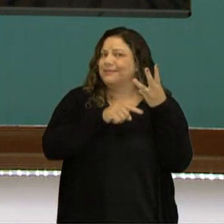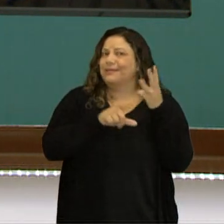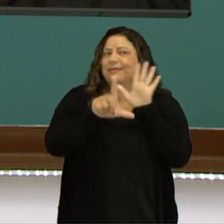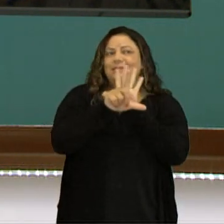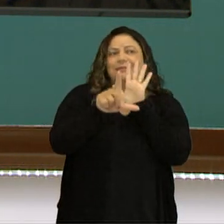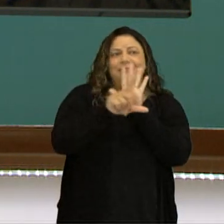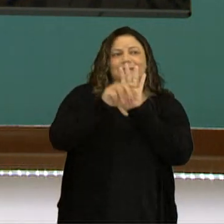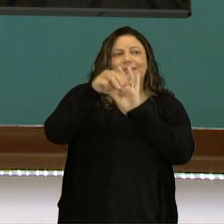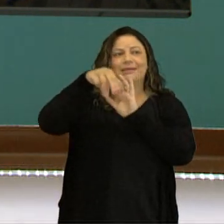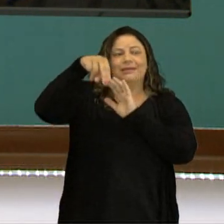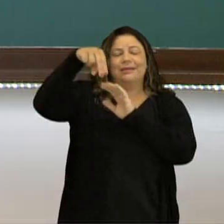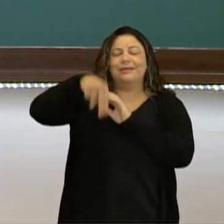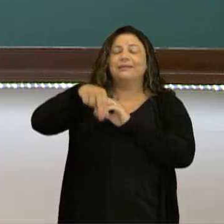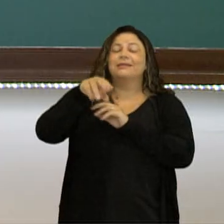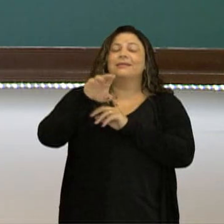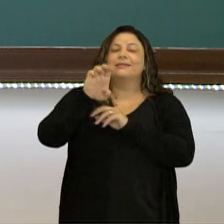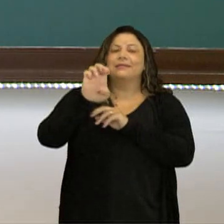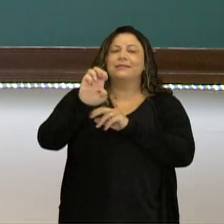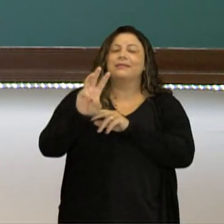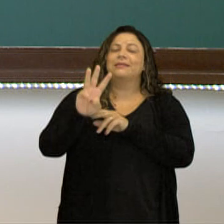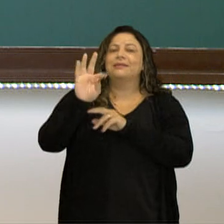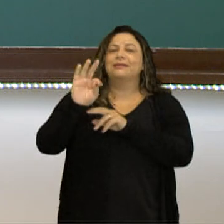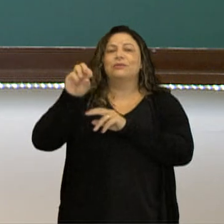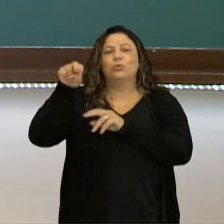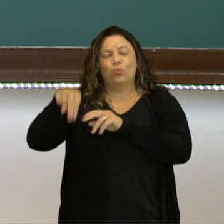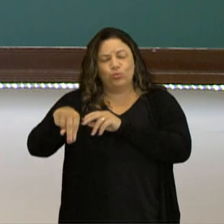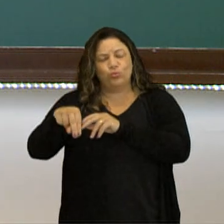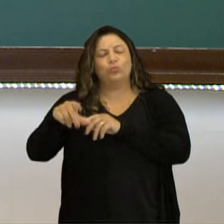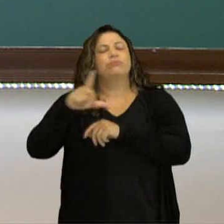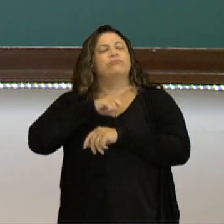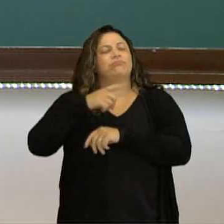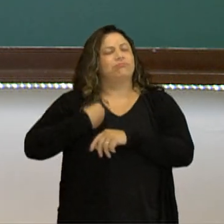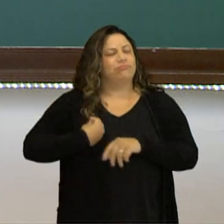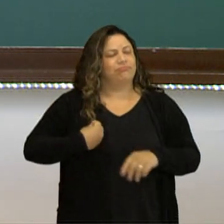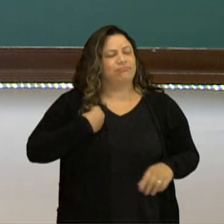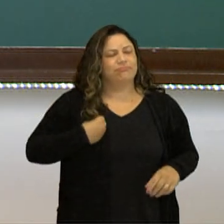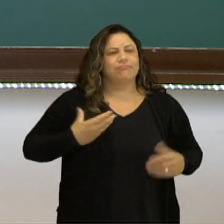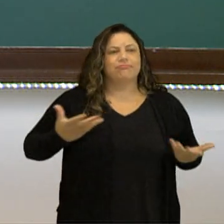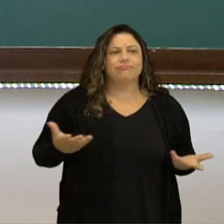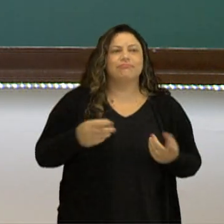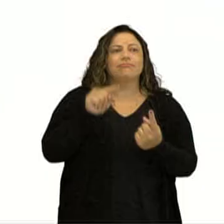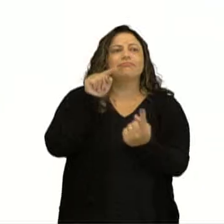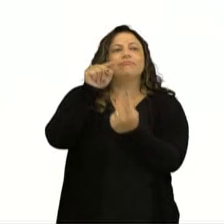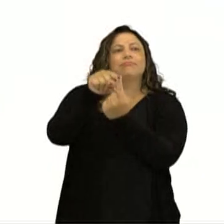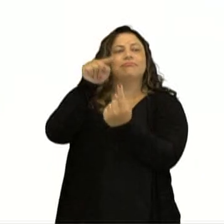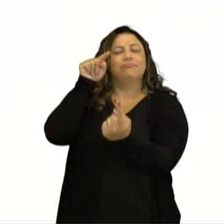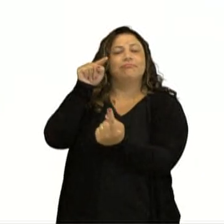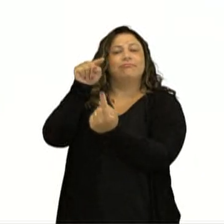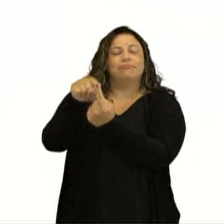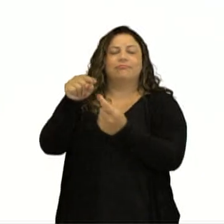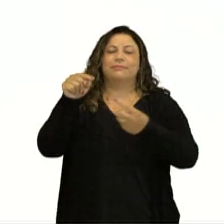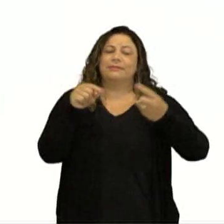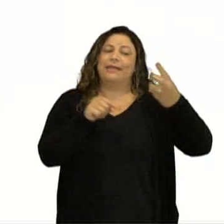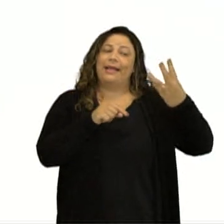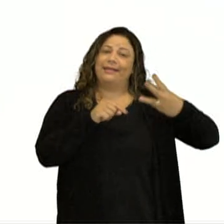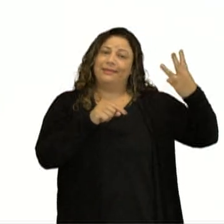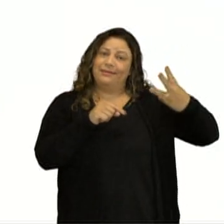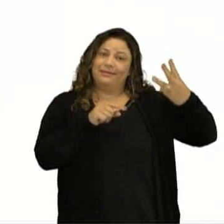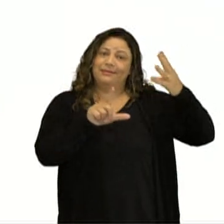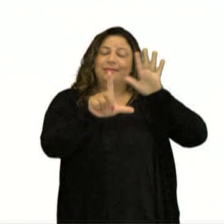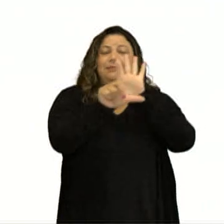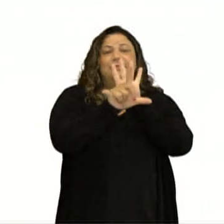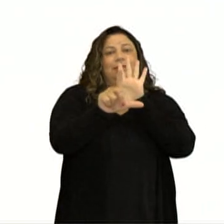ou movimento retilíneo uniforme, como acabei de falar. E aí nós temos referenciais não inerciais. A terceira lei de Newton não vale